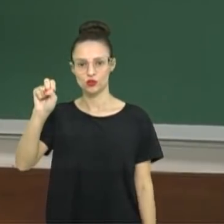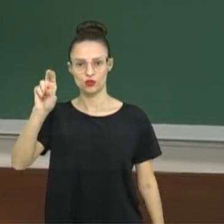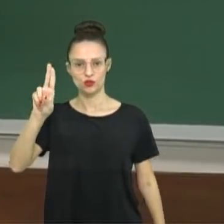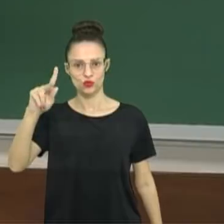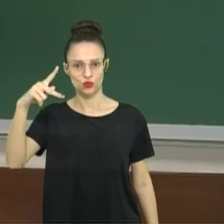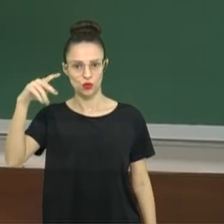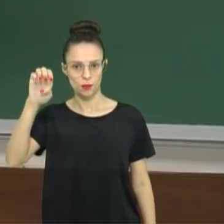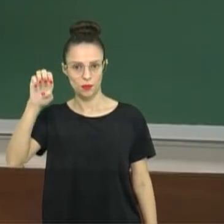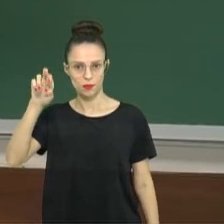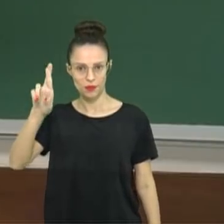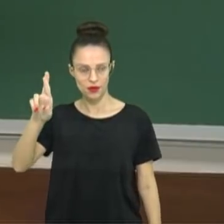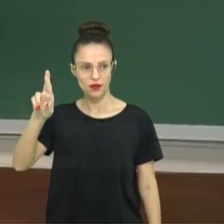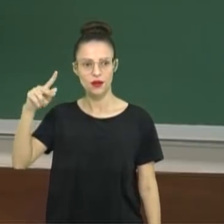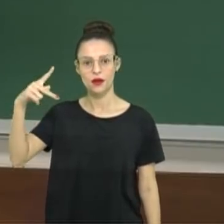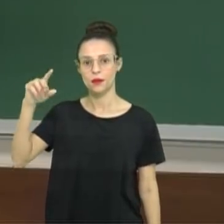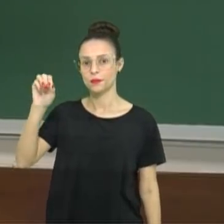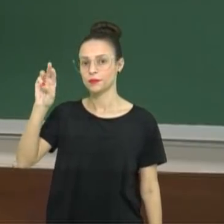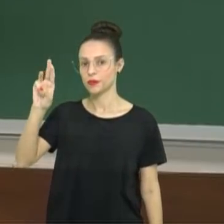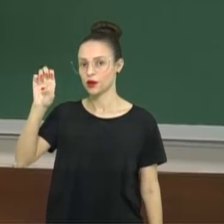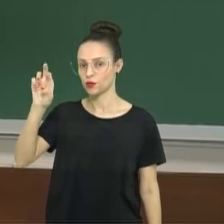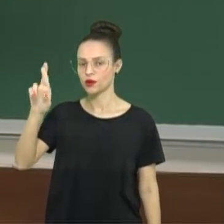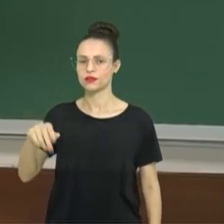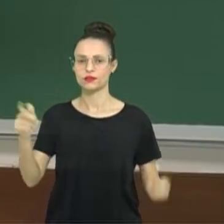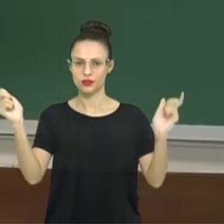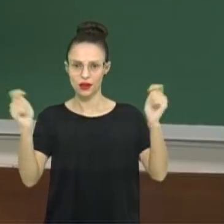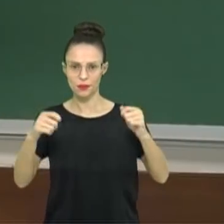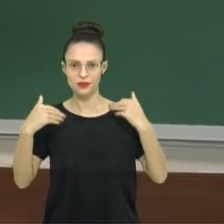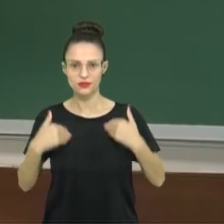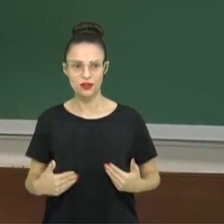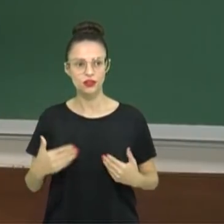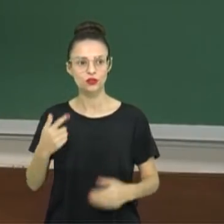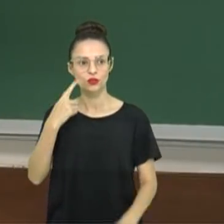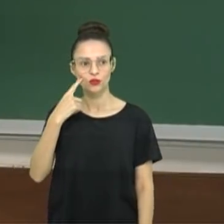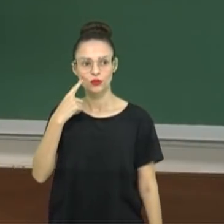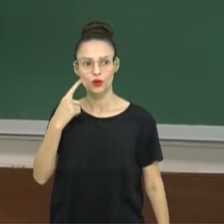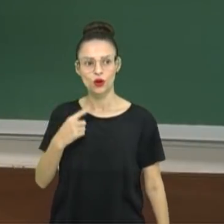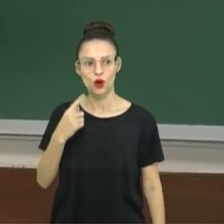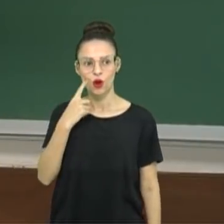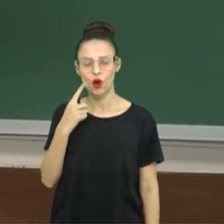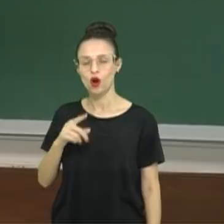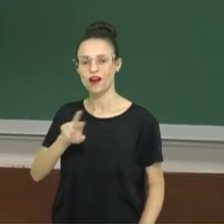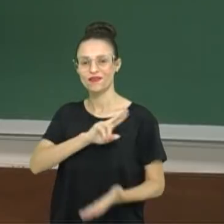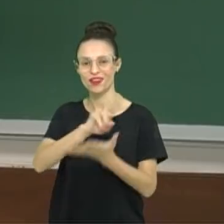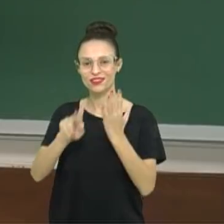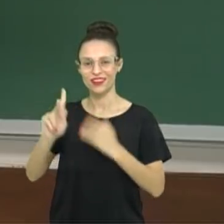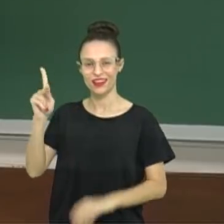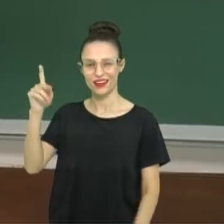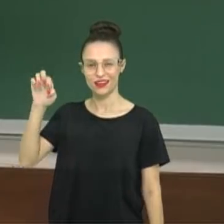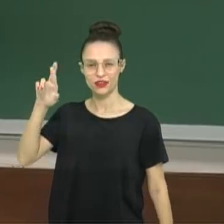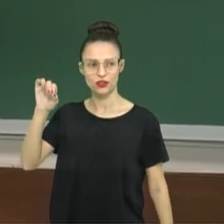superpower está ligado aqui a capacidade da pessoa. Hero, super, etc.